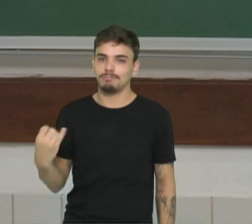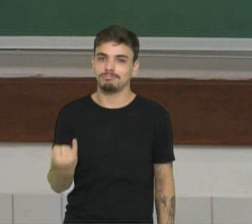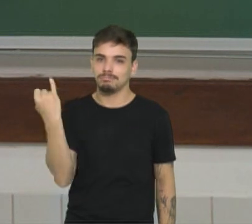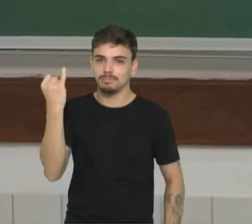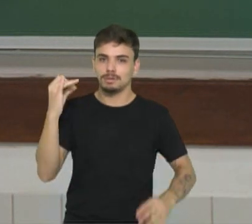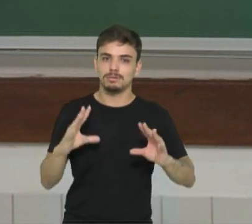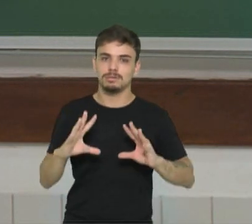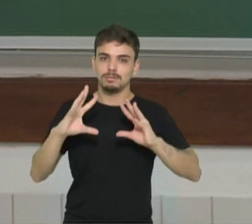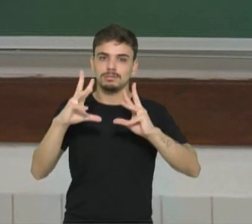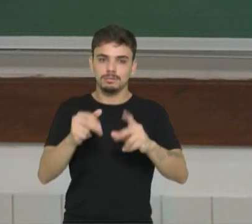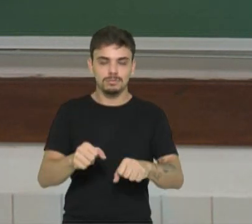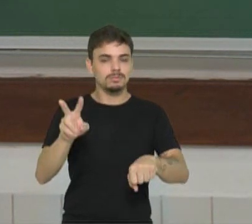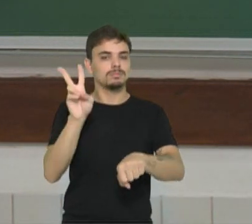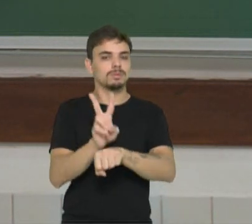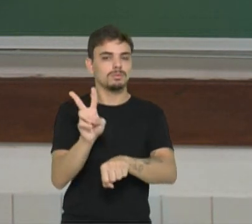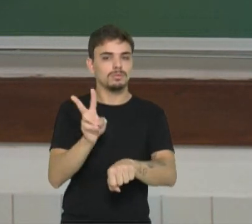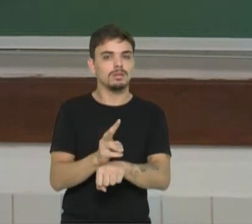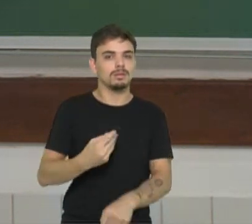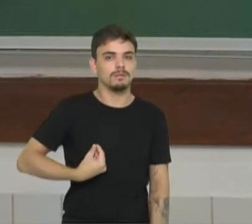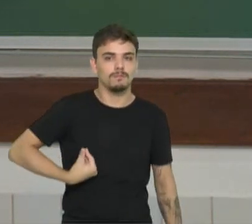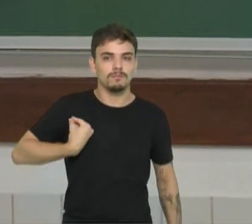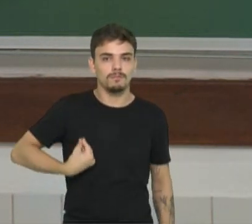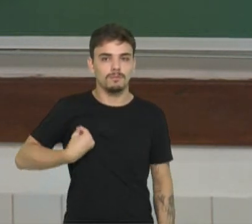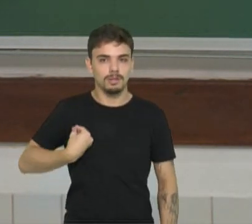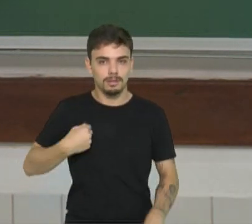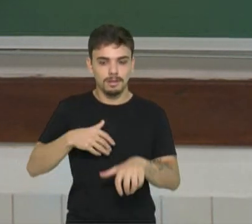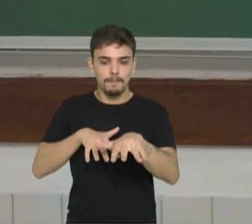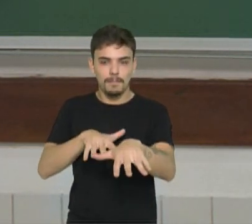prevenção, na preservação de vidas no trânsito.